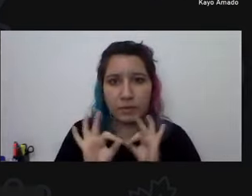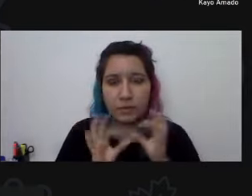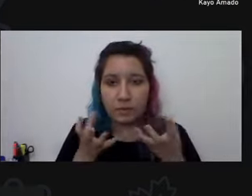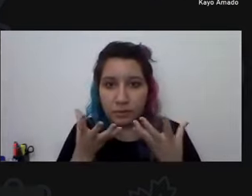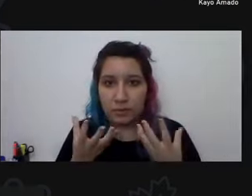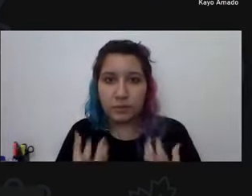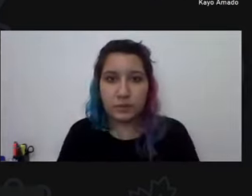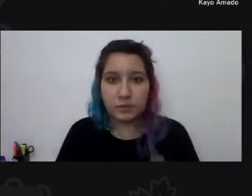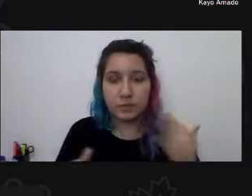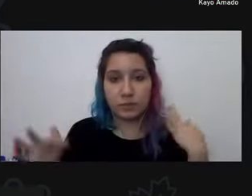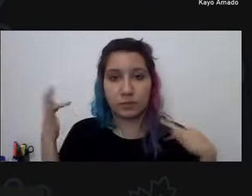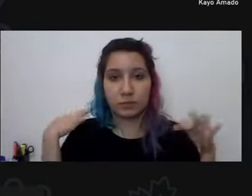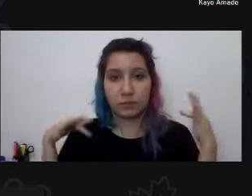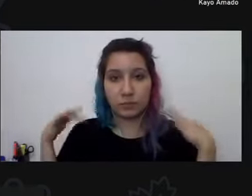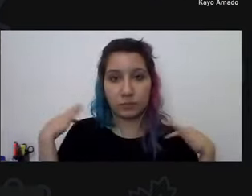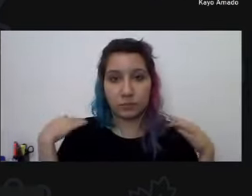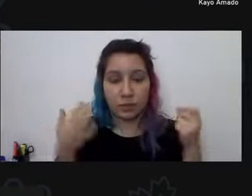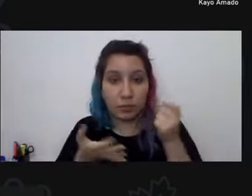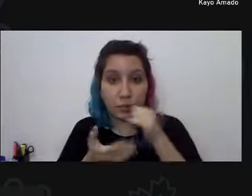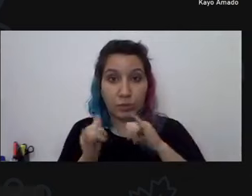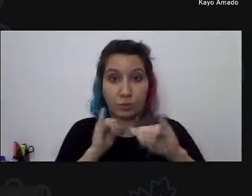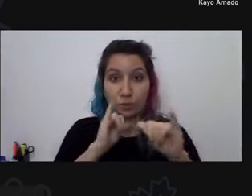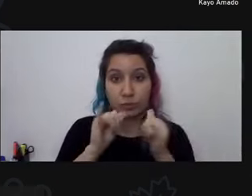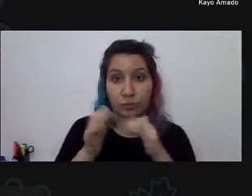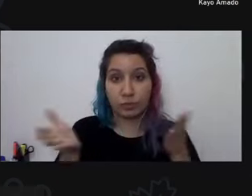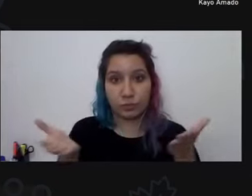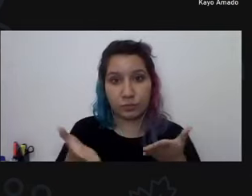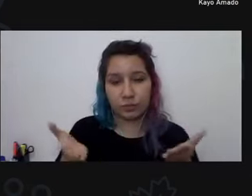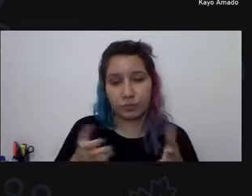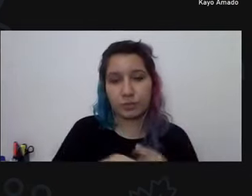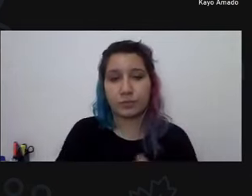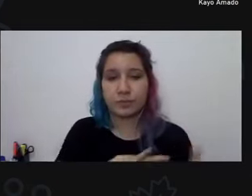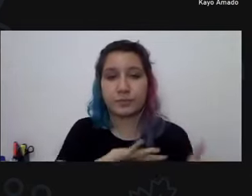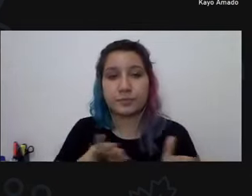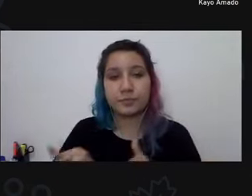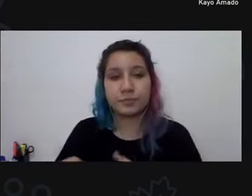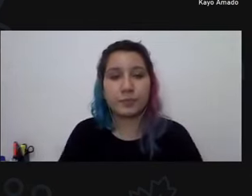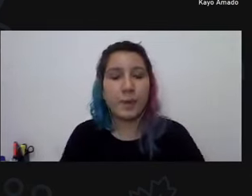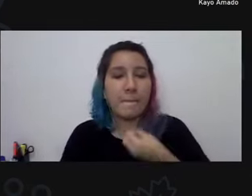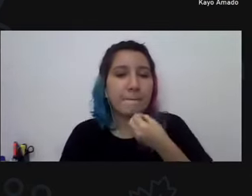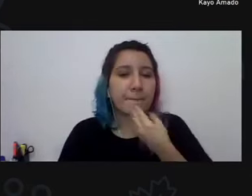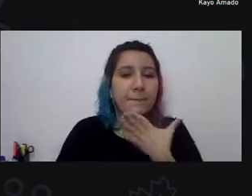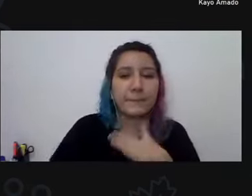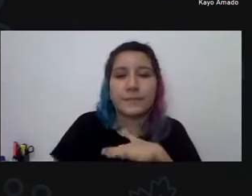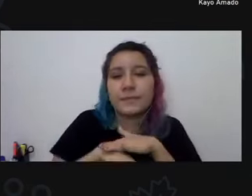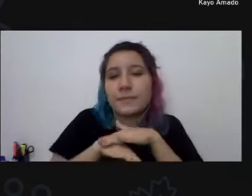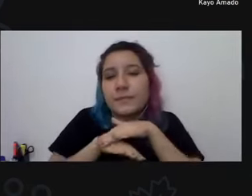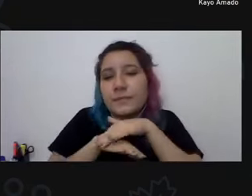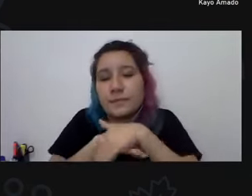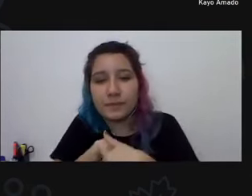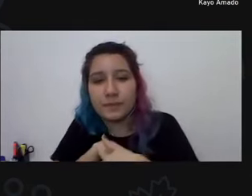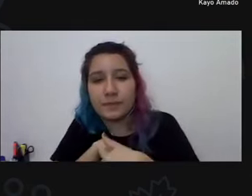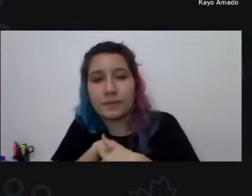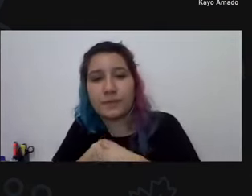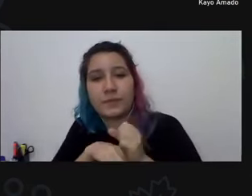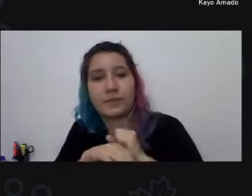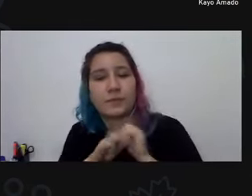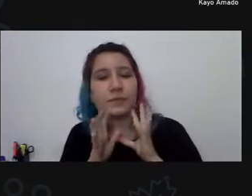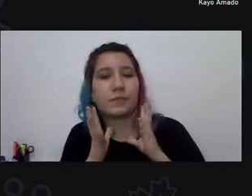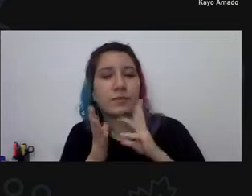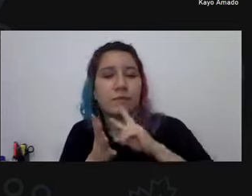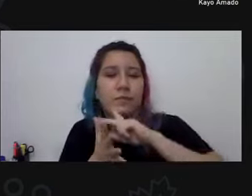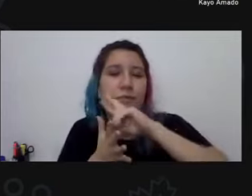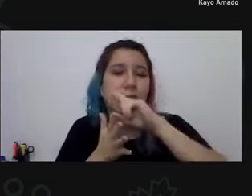lá, escreve para mim aqui quem estiver participando. Boa noite, Paulo. Boa noite, Ivan. Boa